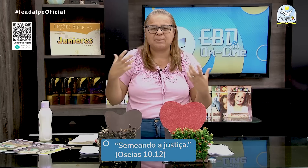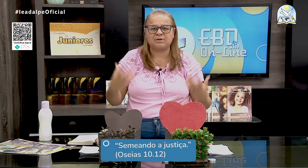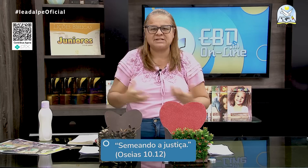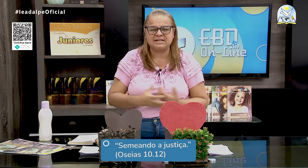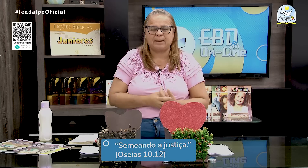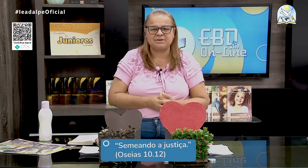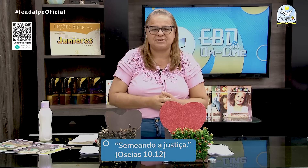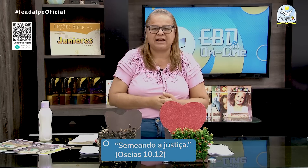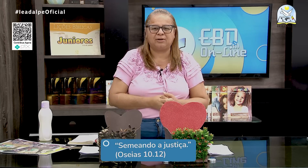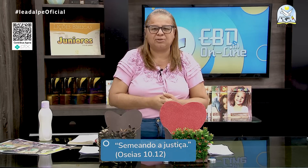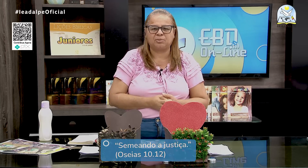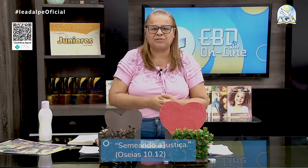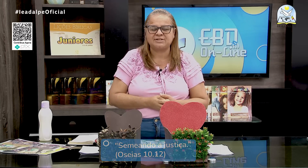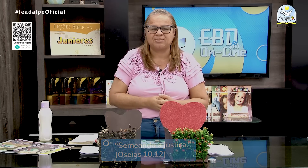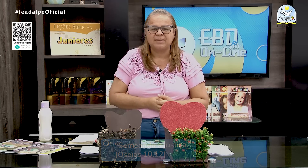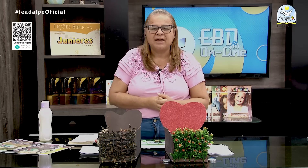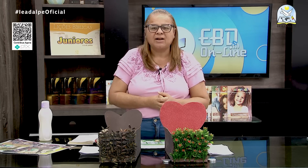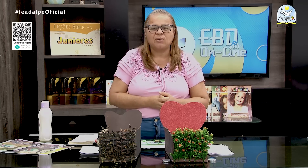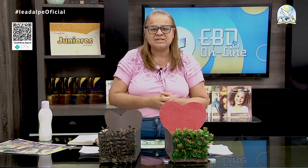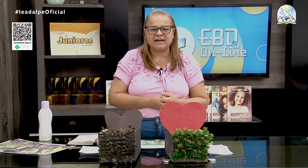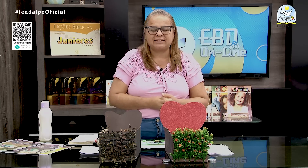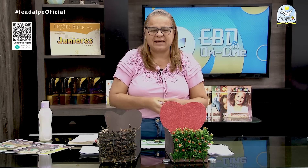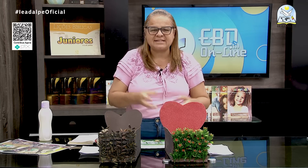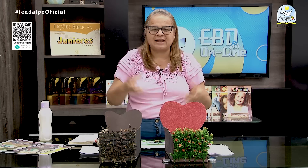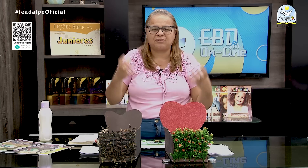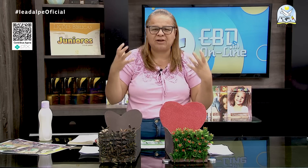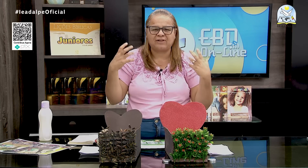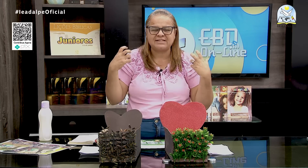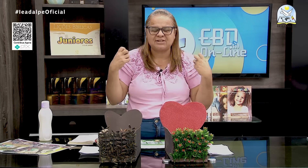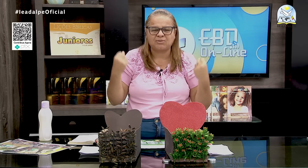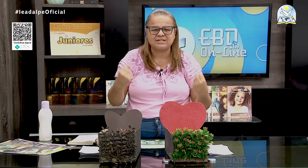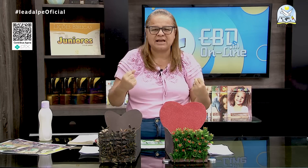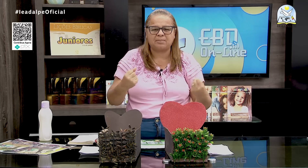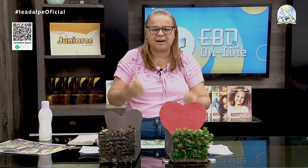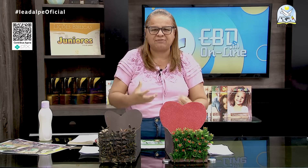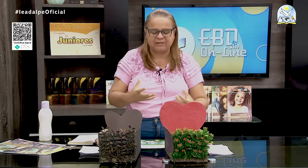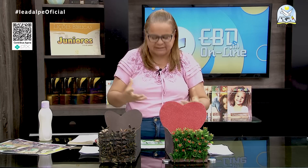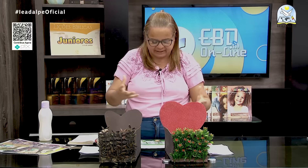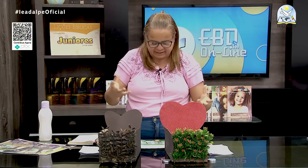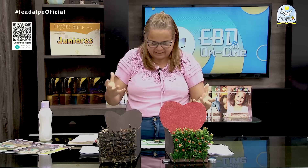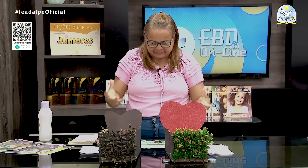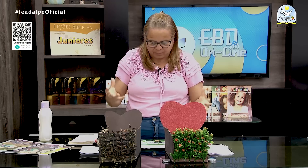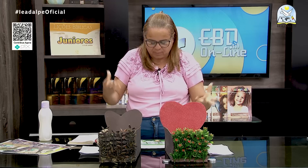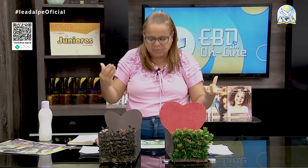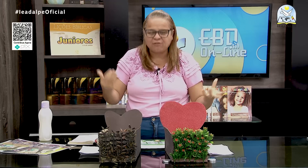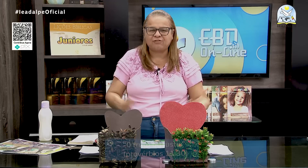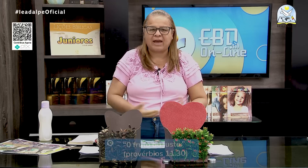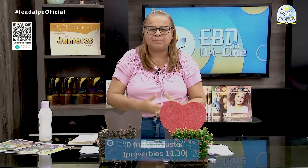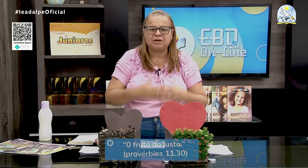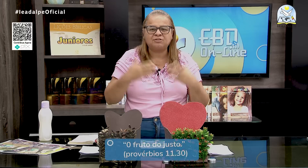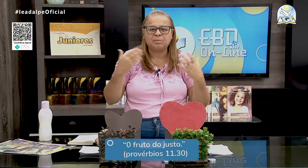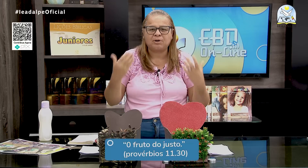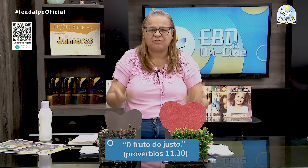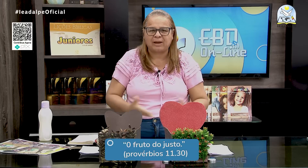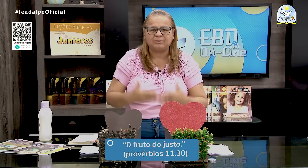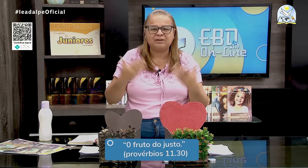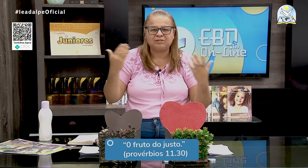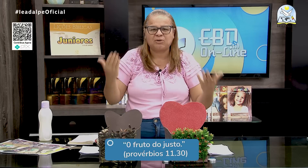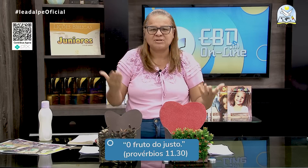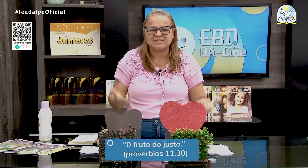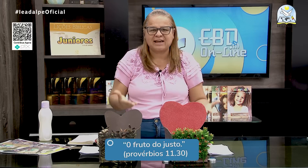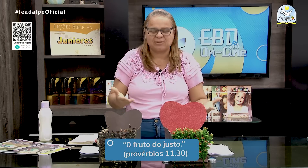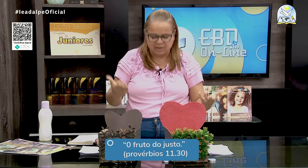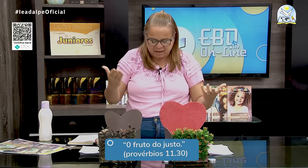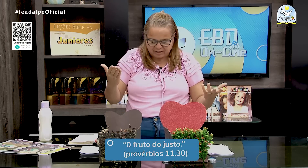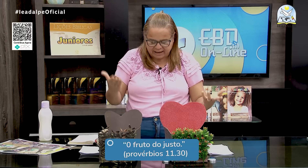que você possa ensinar para seus alunos Professor Com certeza eles vão levar esses conselhos para vida tá bom provérbios Livro de Provérbios